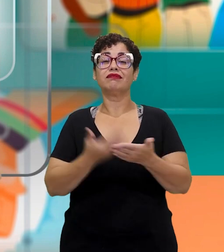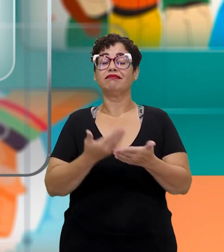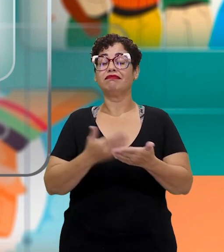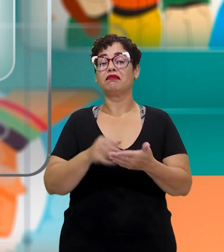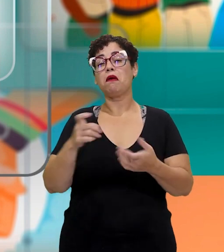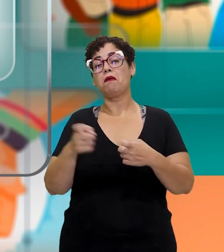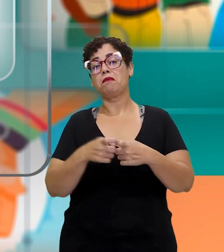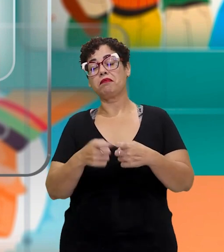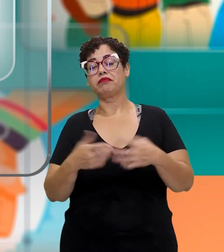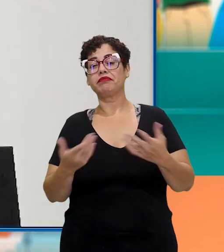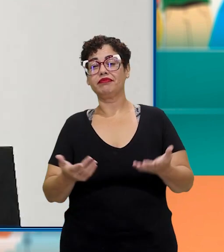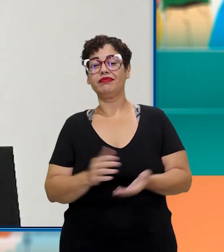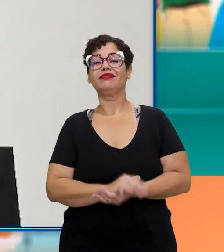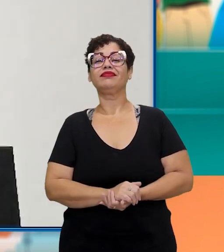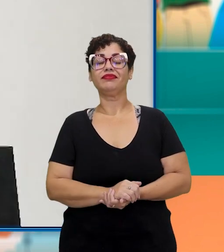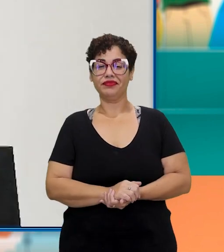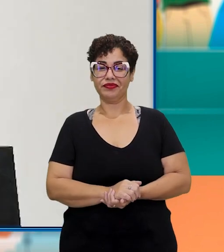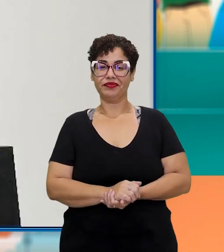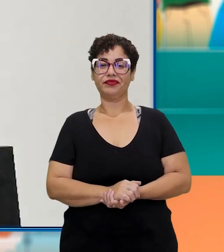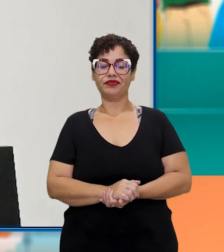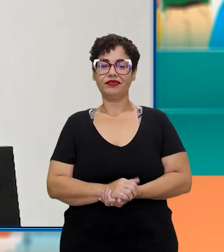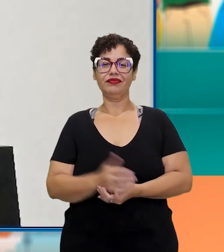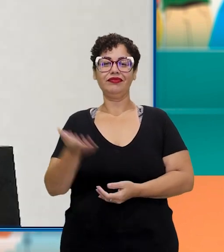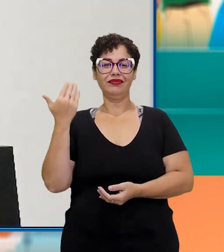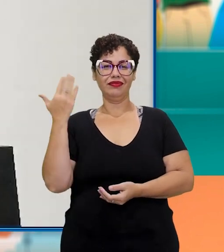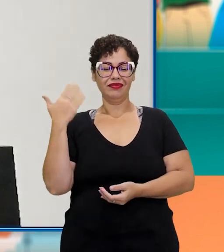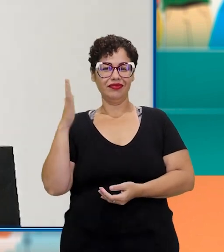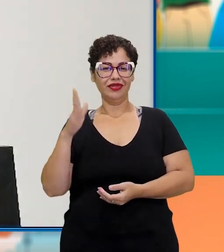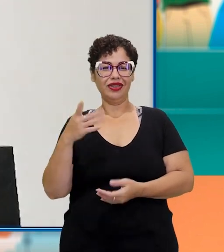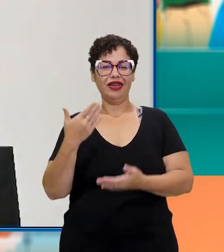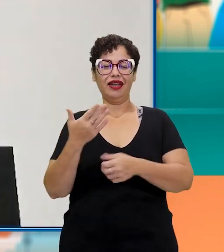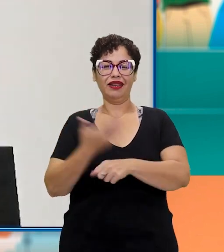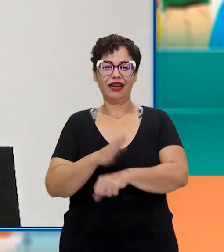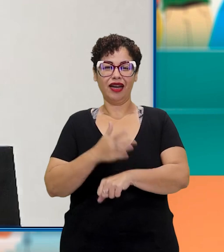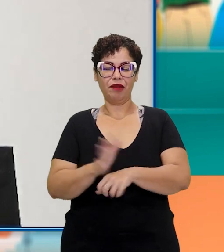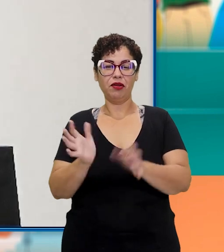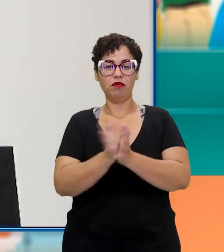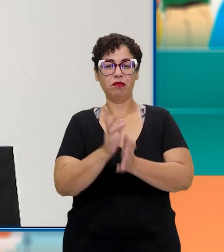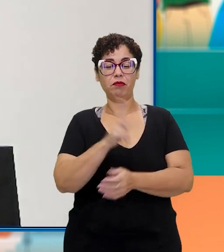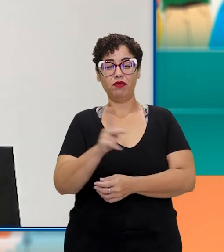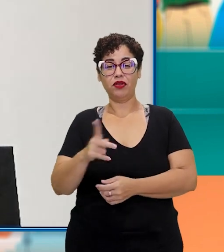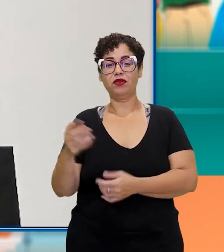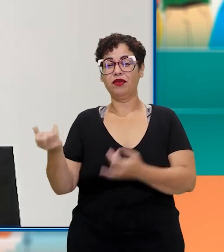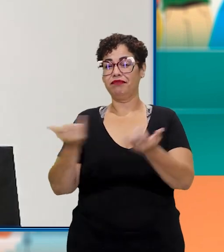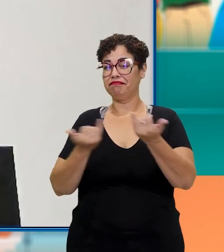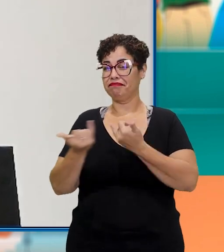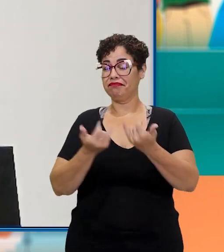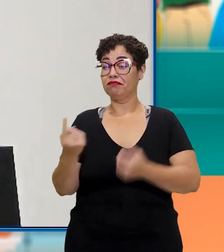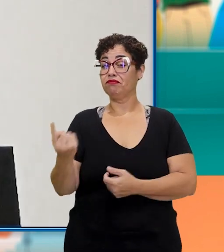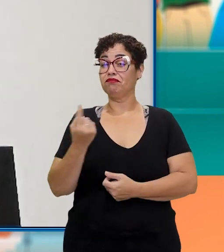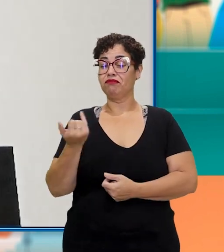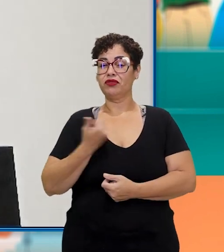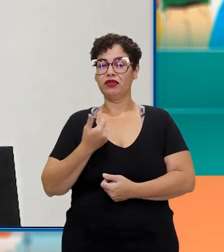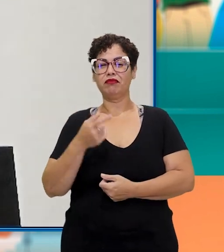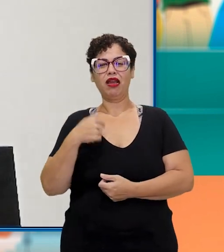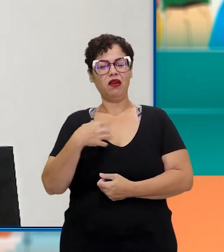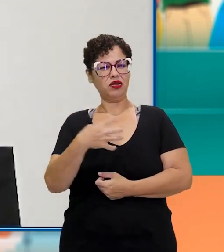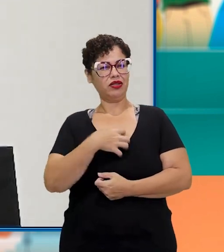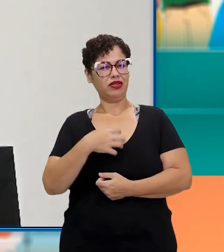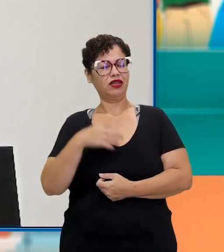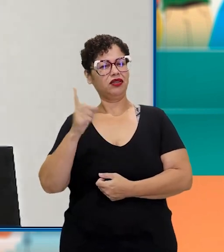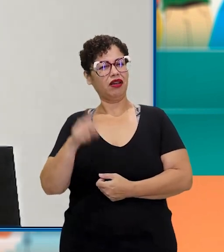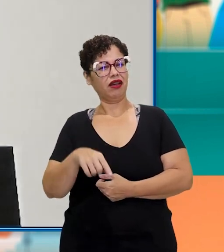ou educacional? Dani, recentemente dei um treinamento com um grupo de professores e ao final eu escutei de um deles.